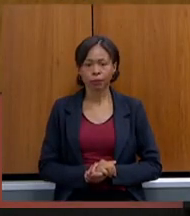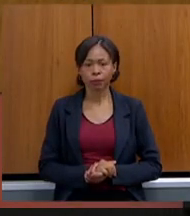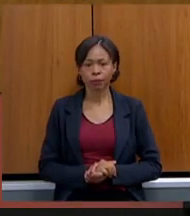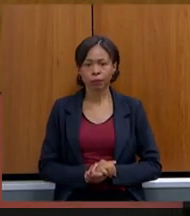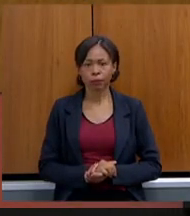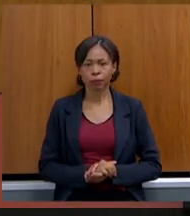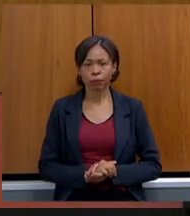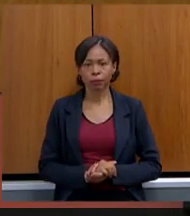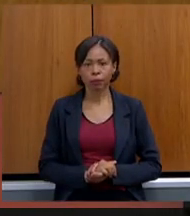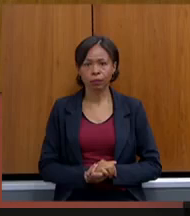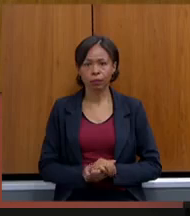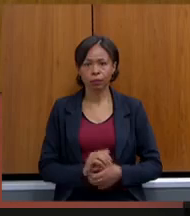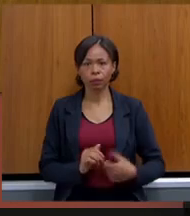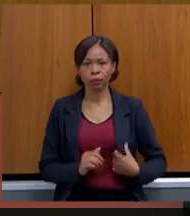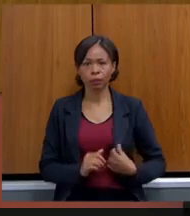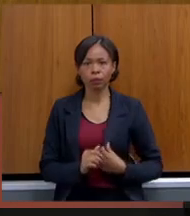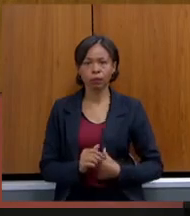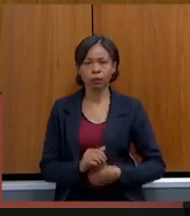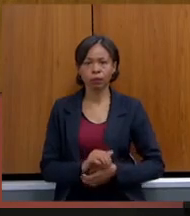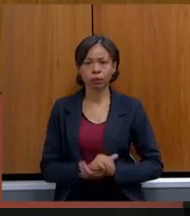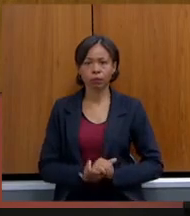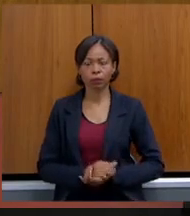E aí